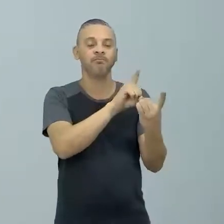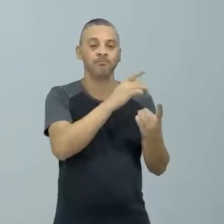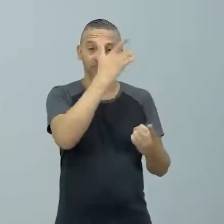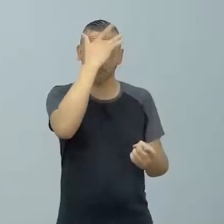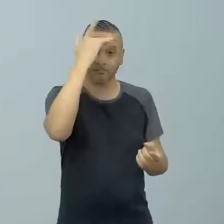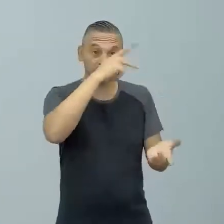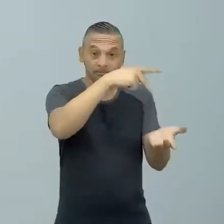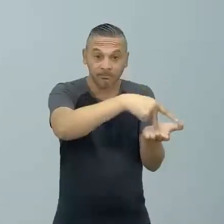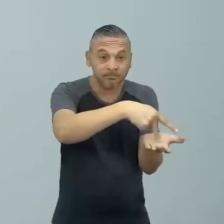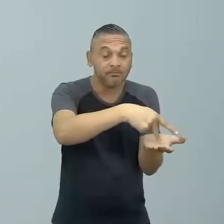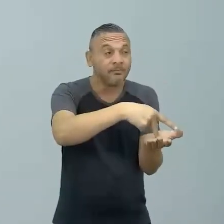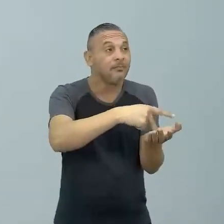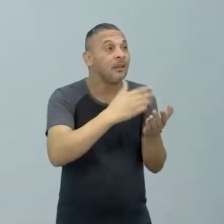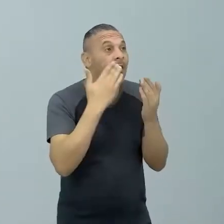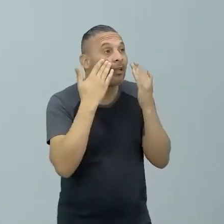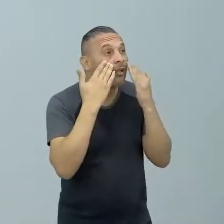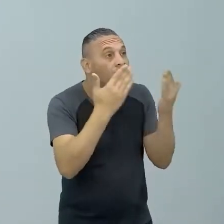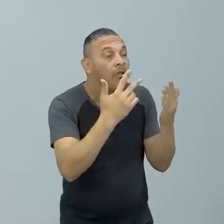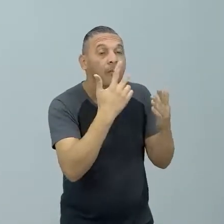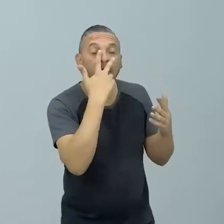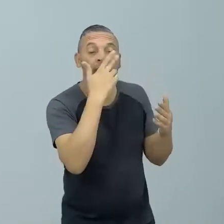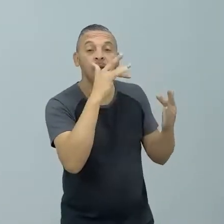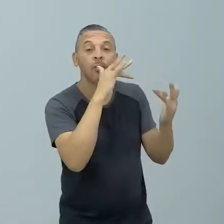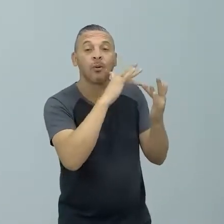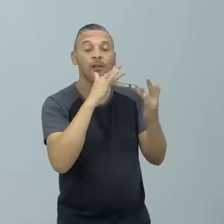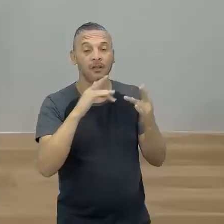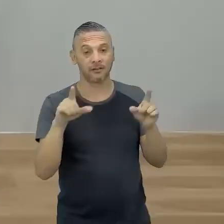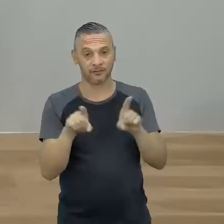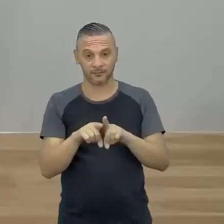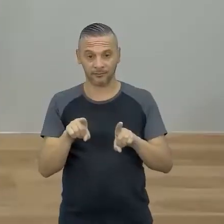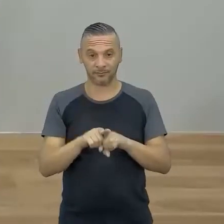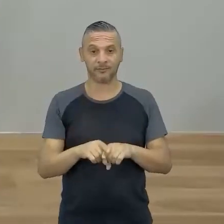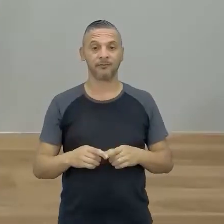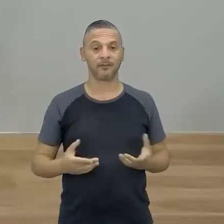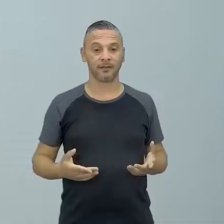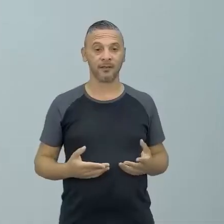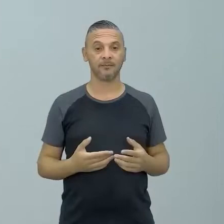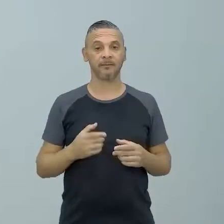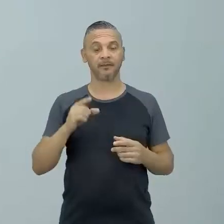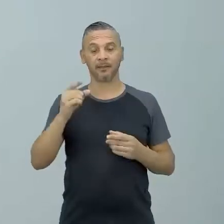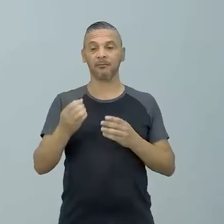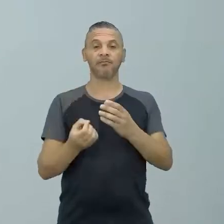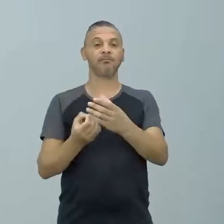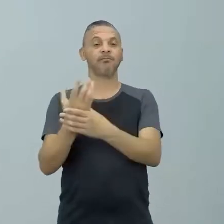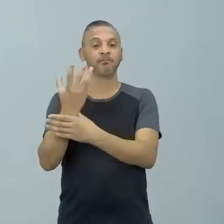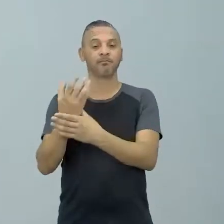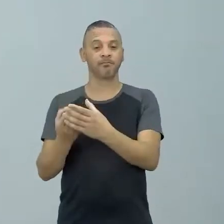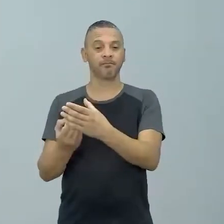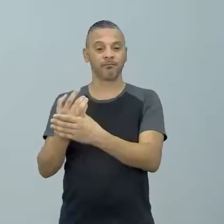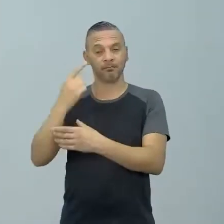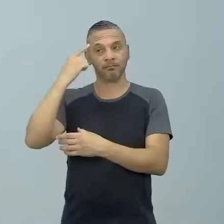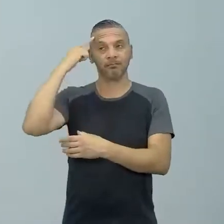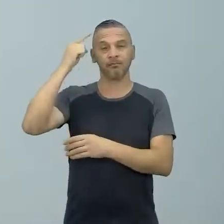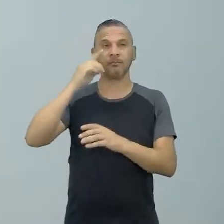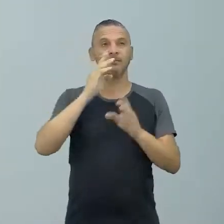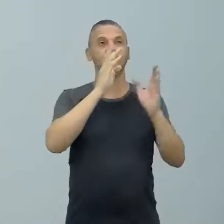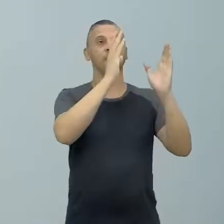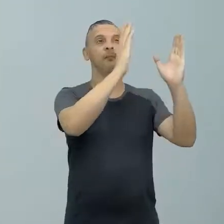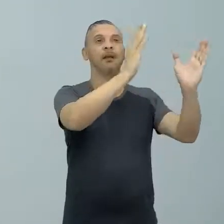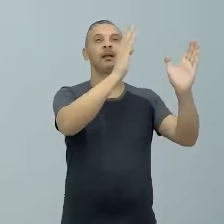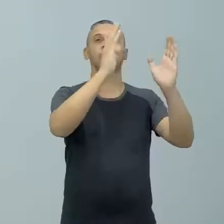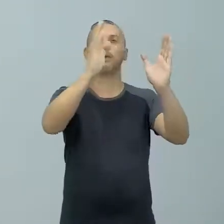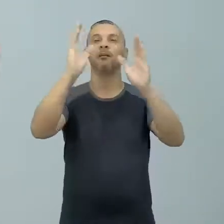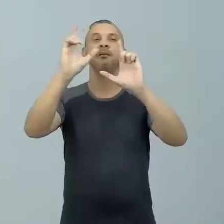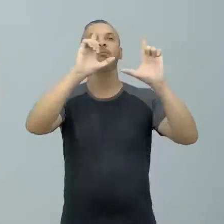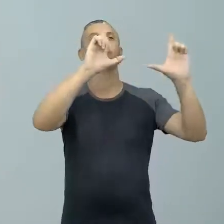do real, né? Do contato com as coisas de forma palpável. E aí ele quis criar uma ideia de uma galeria, né? Para